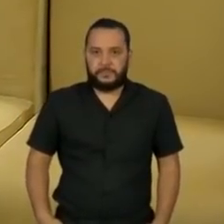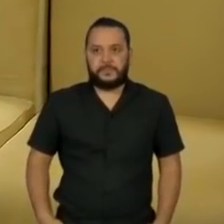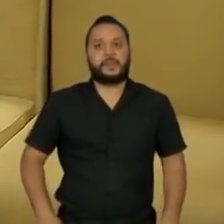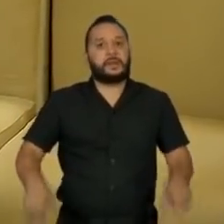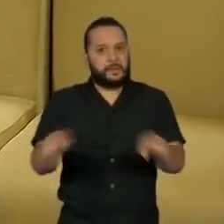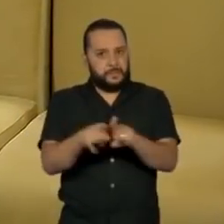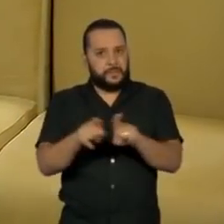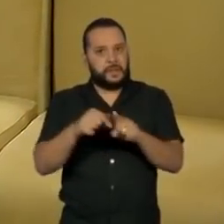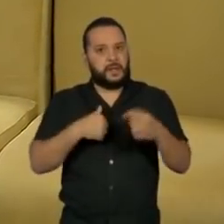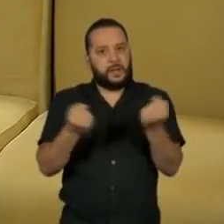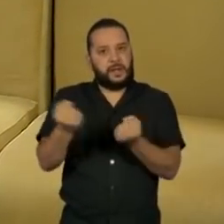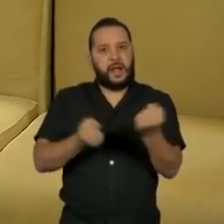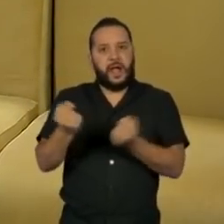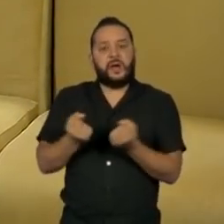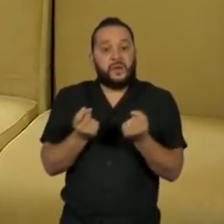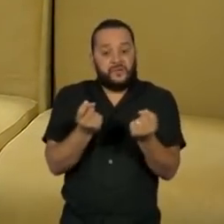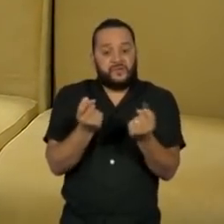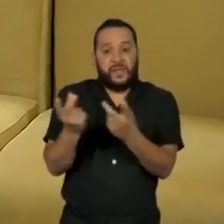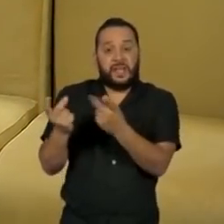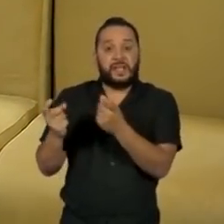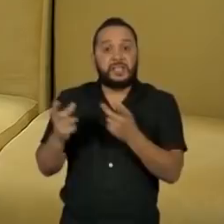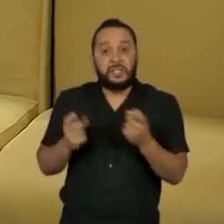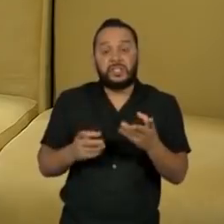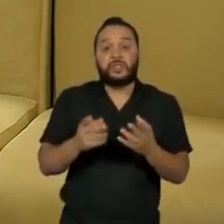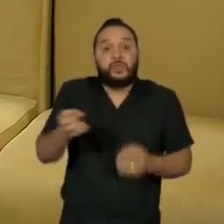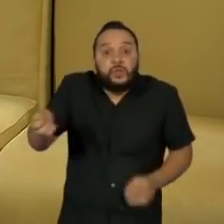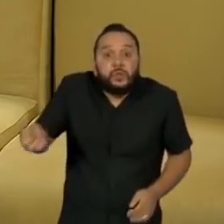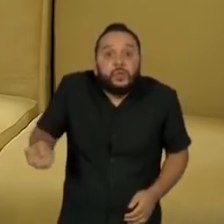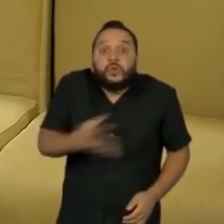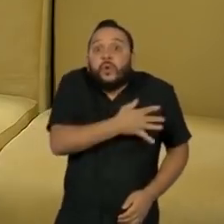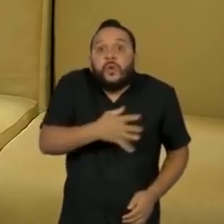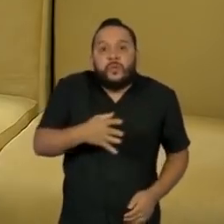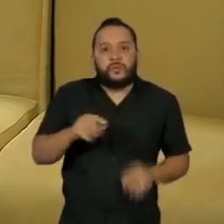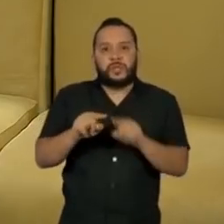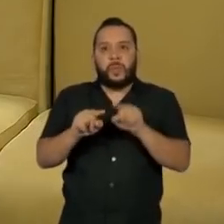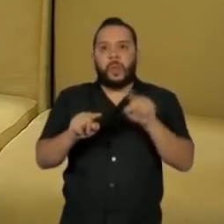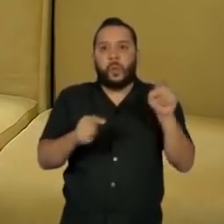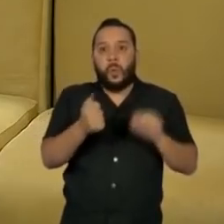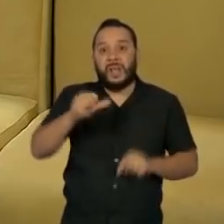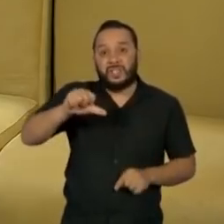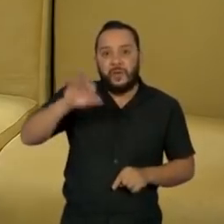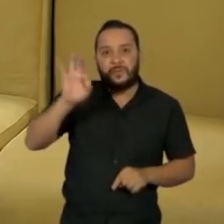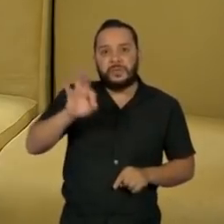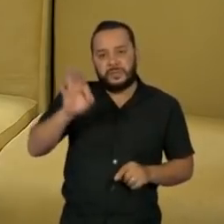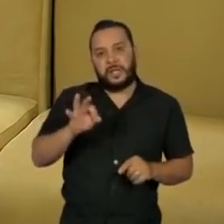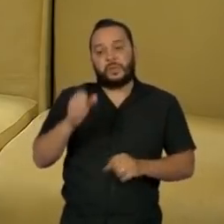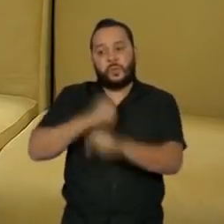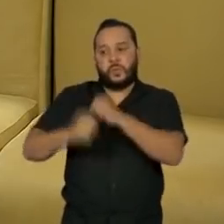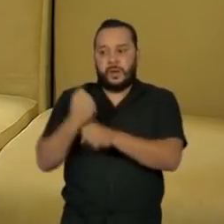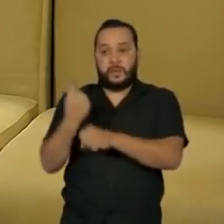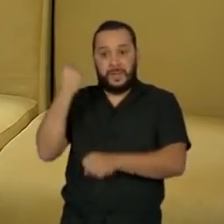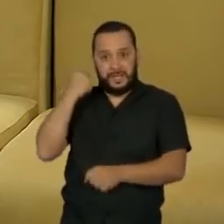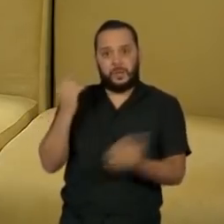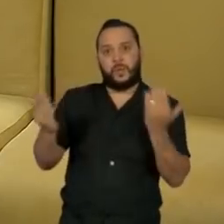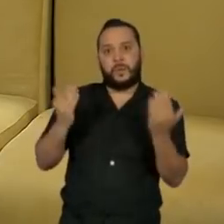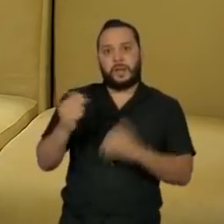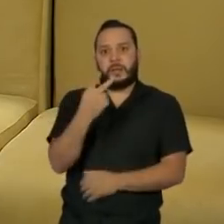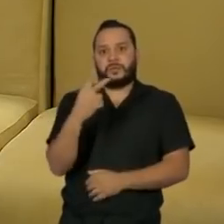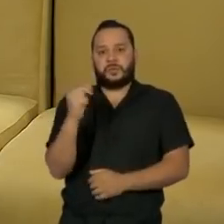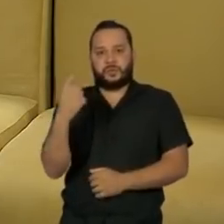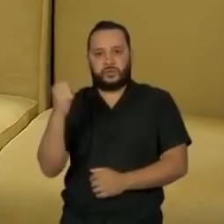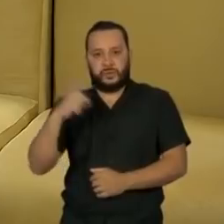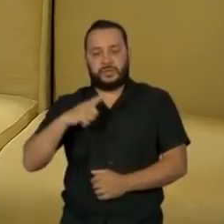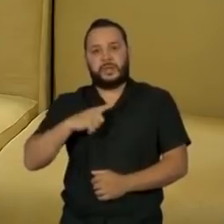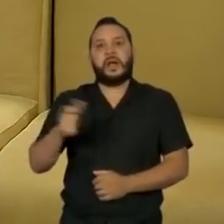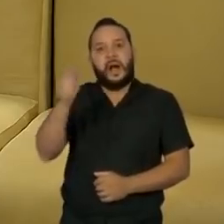de veículos zero quilômetro cresceu quase 9% no ano passado em relação a 2018. Segundo a Anfávia, a